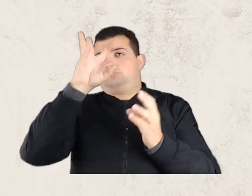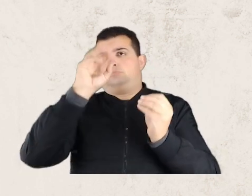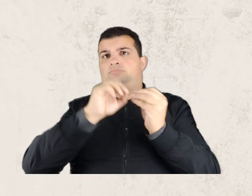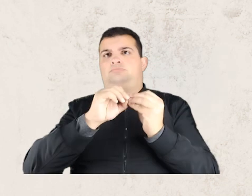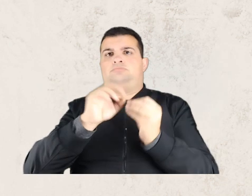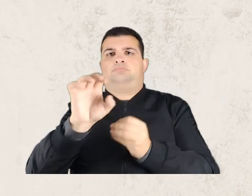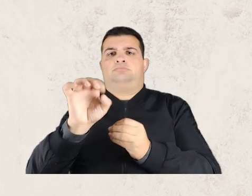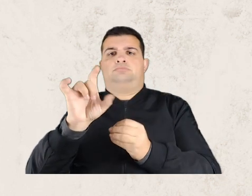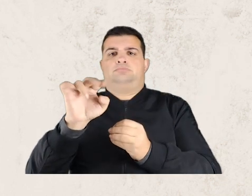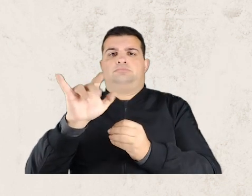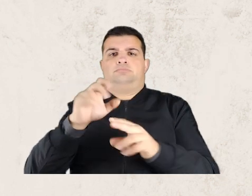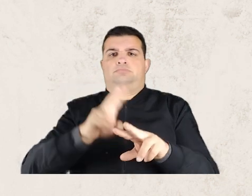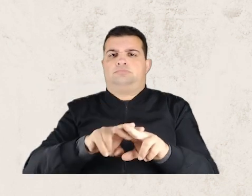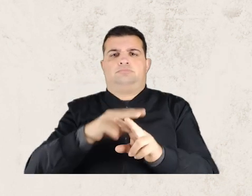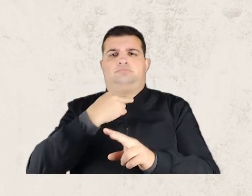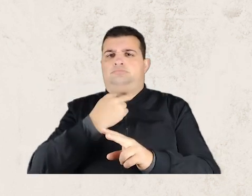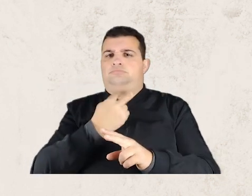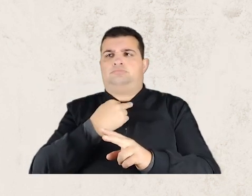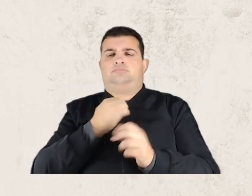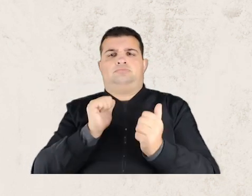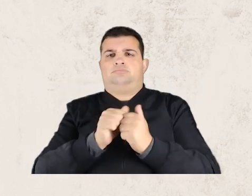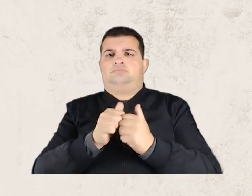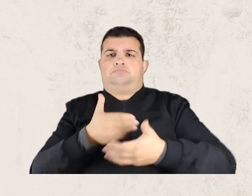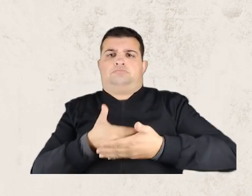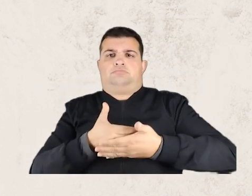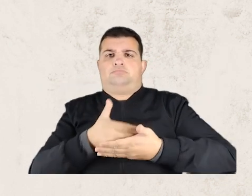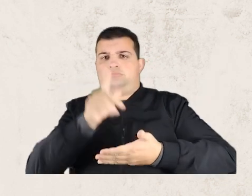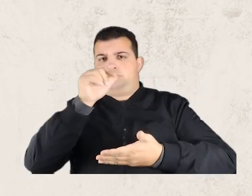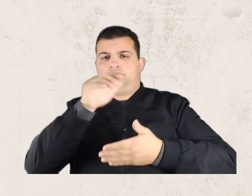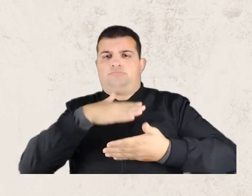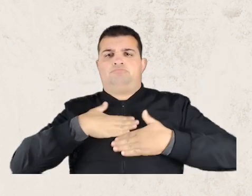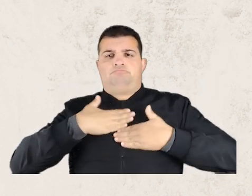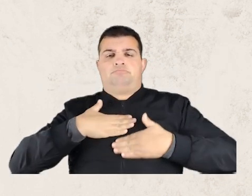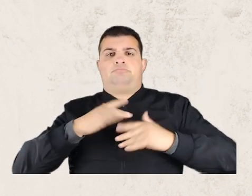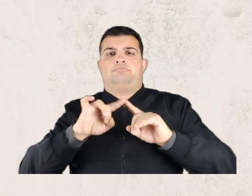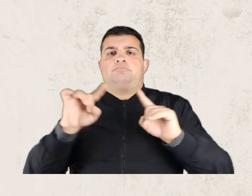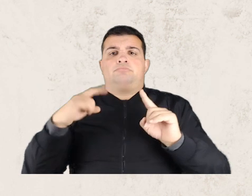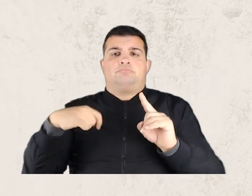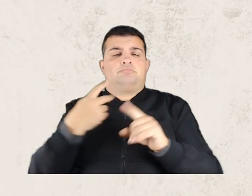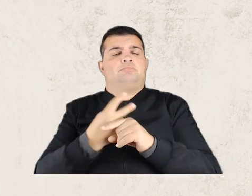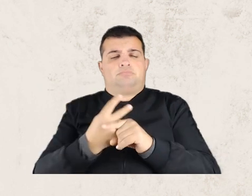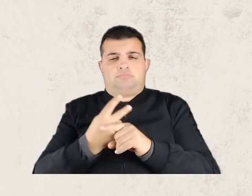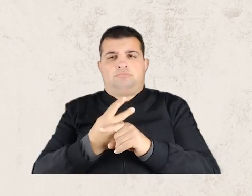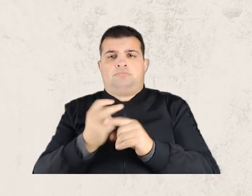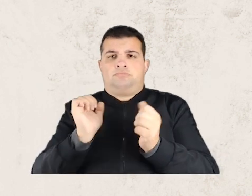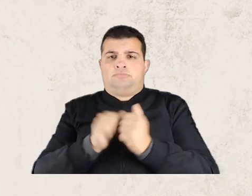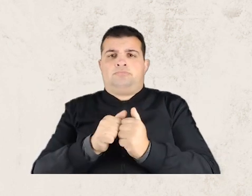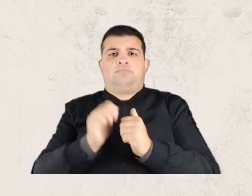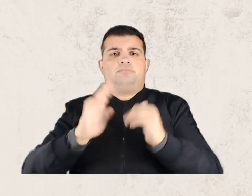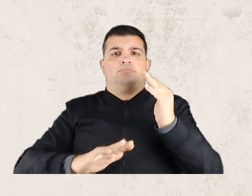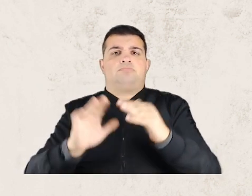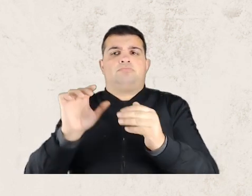desigualdade extrema, racial, de gênero, que ela possa atuar a partir daí, né? Não a partir de uma